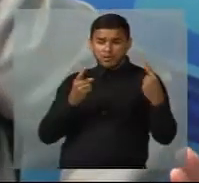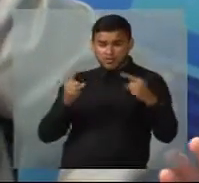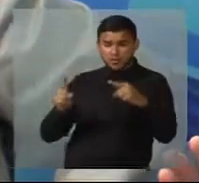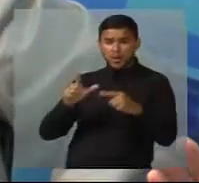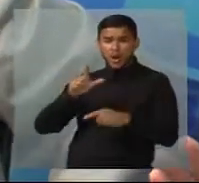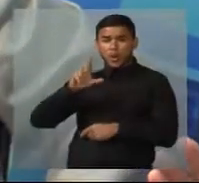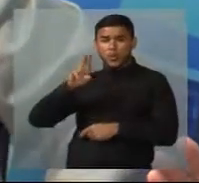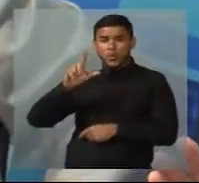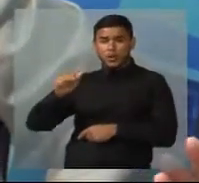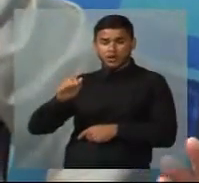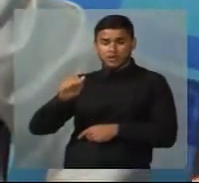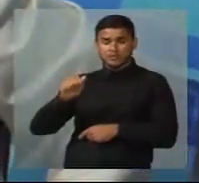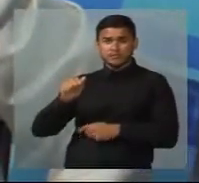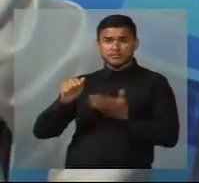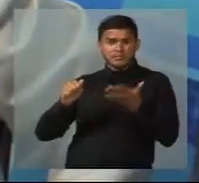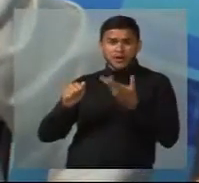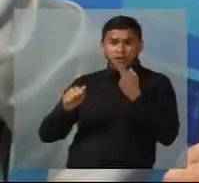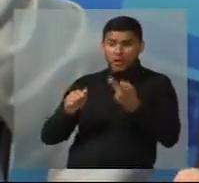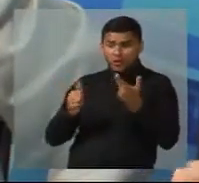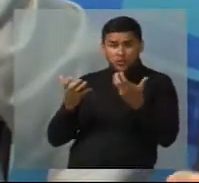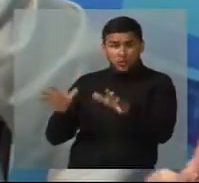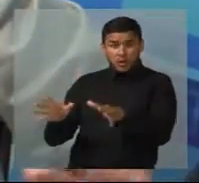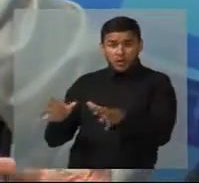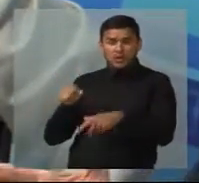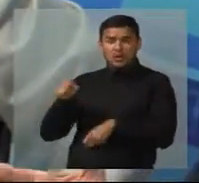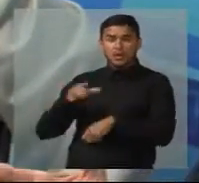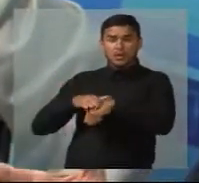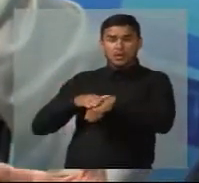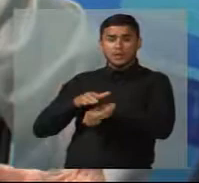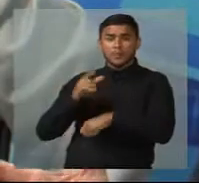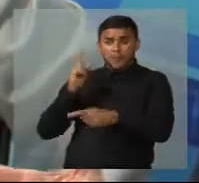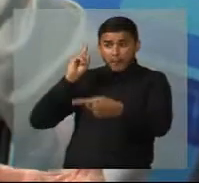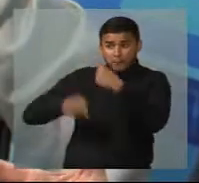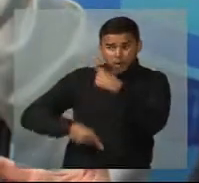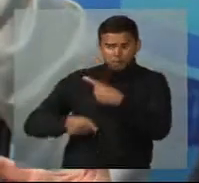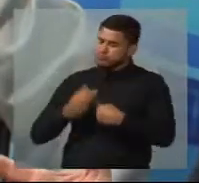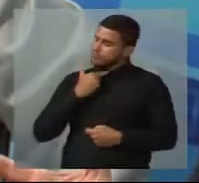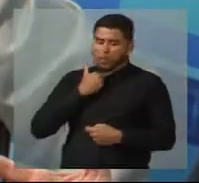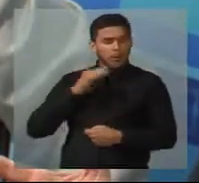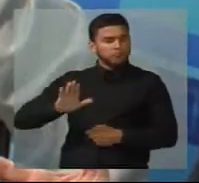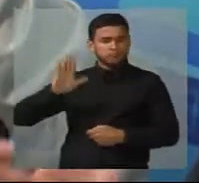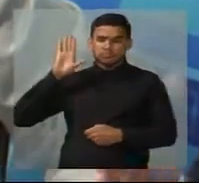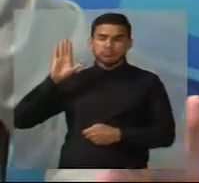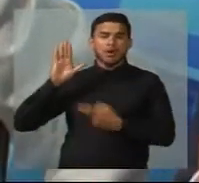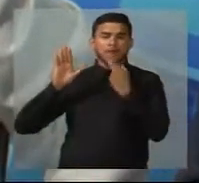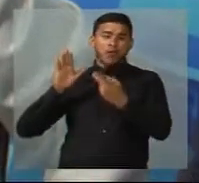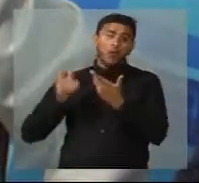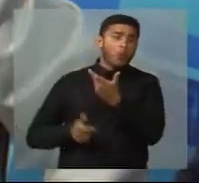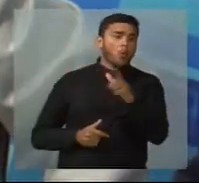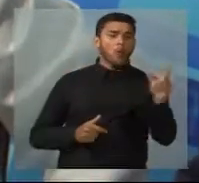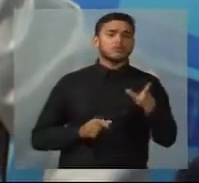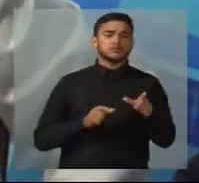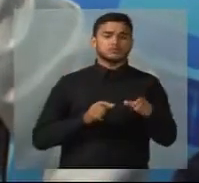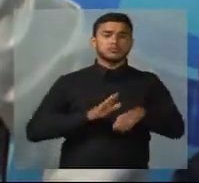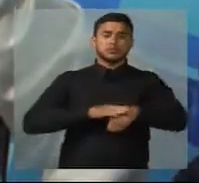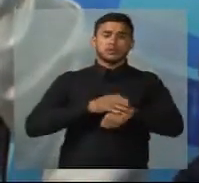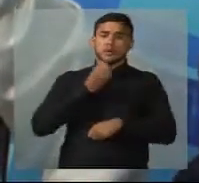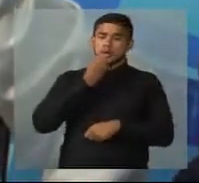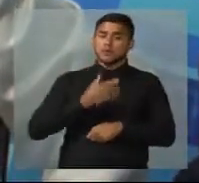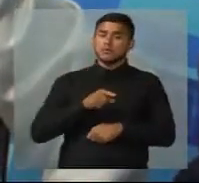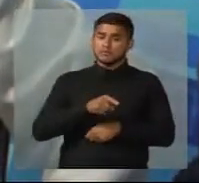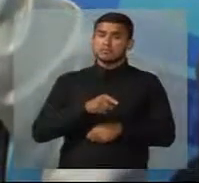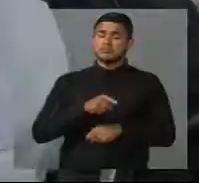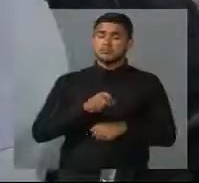ano, né? E se o Lula eventualmente ficar fora do páreo, é possível que ele realmente sofra um